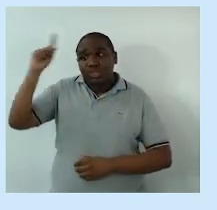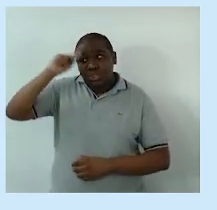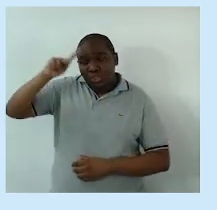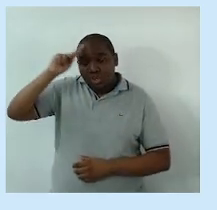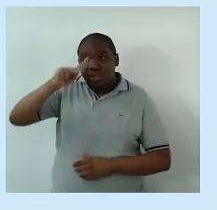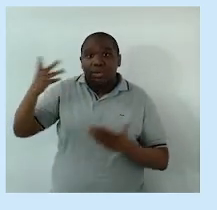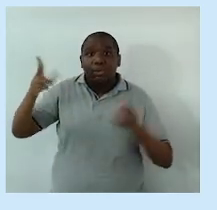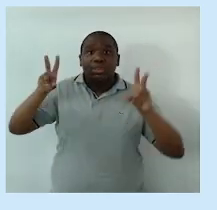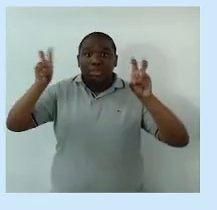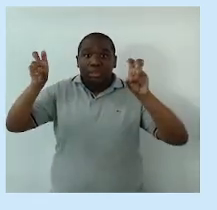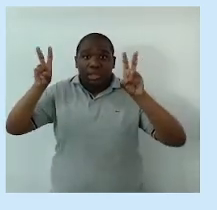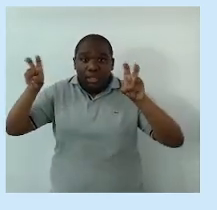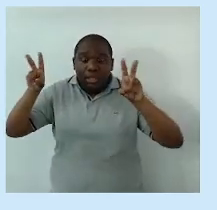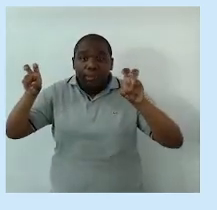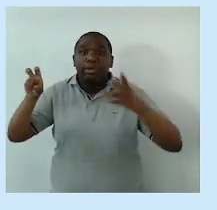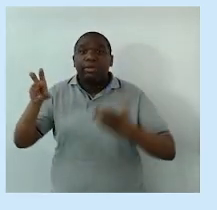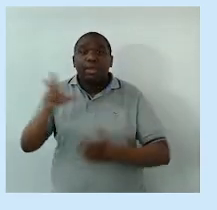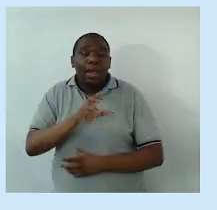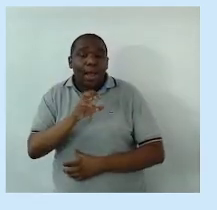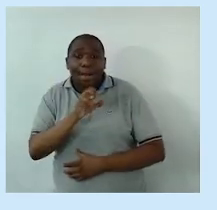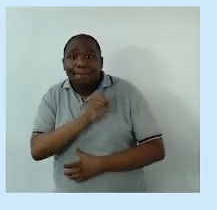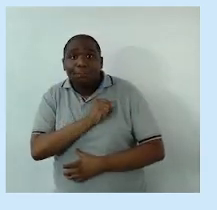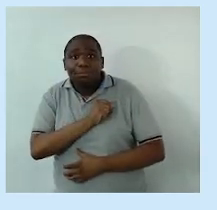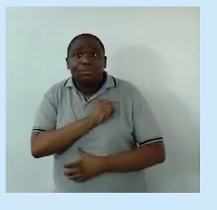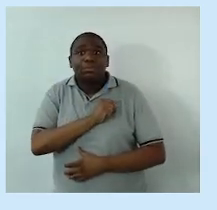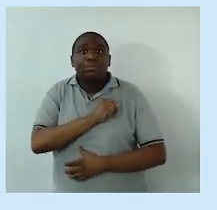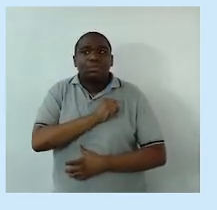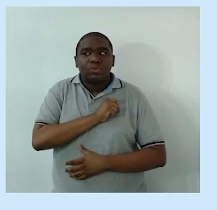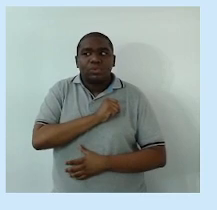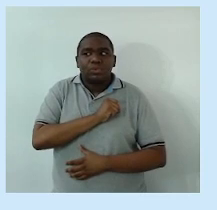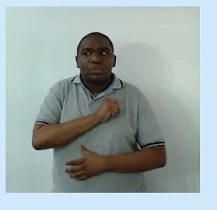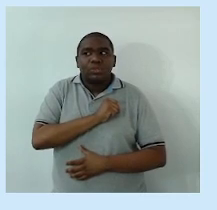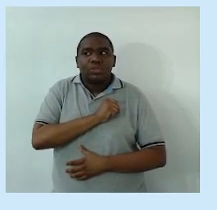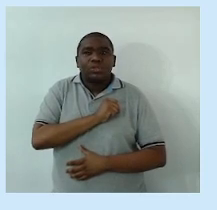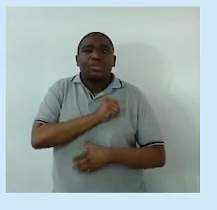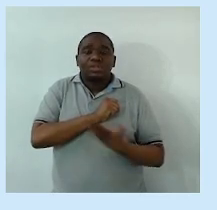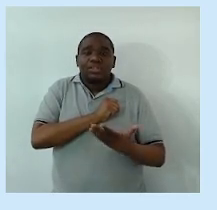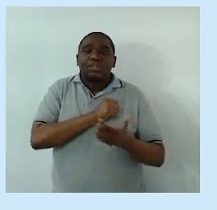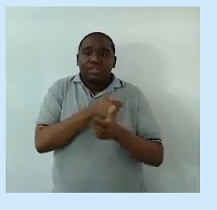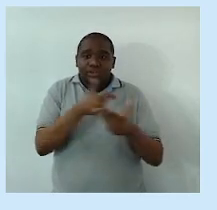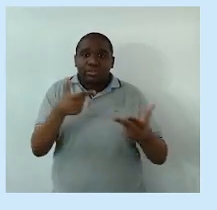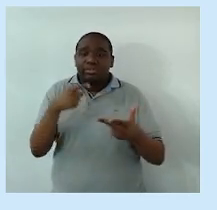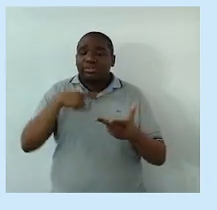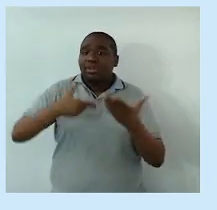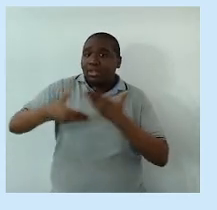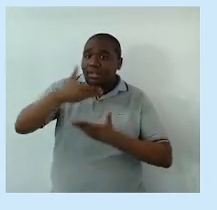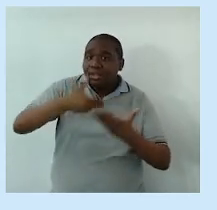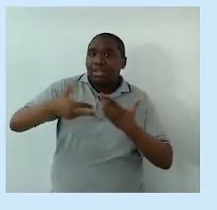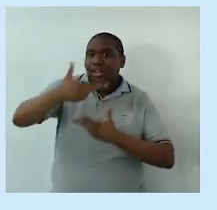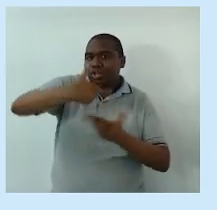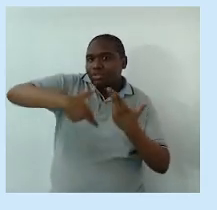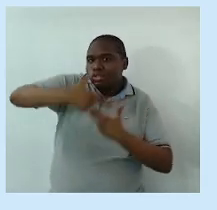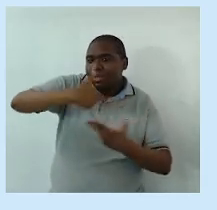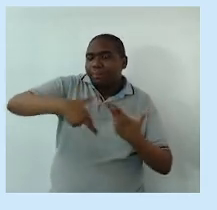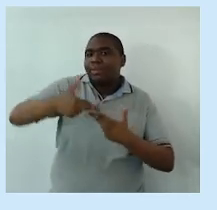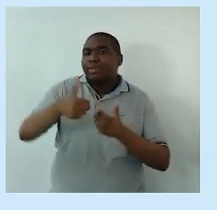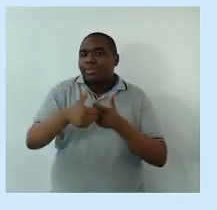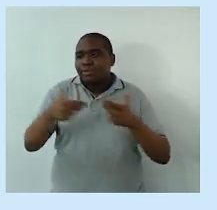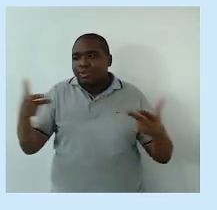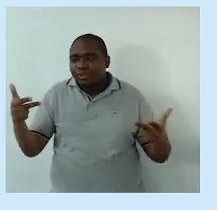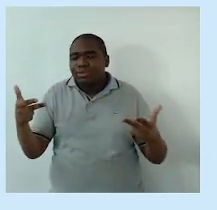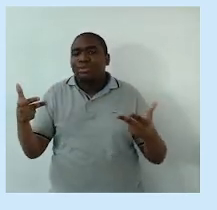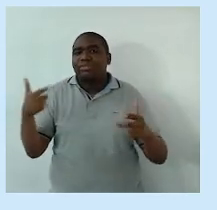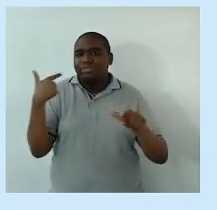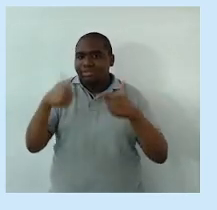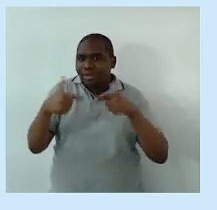temas de amor, né, tipo Romeu e Julieta, amor proibido, enfim, questões de relacionamentos. Então, a gente vai ver um pouquinho de suas